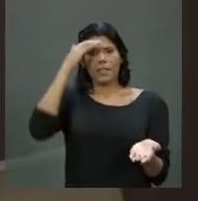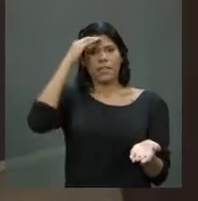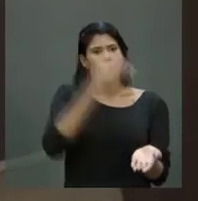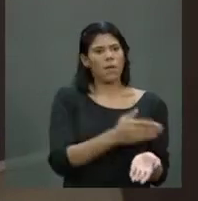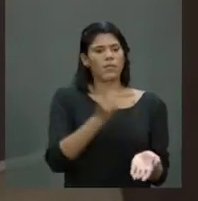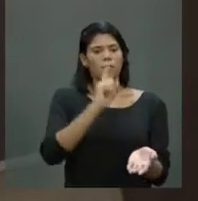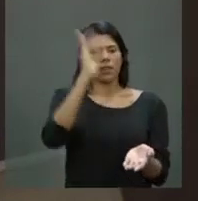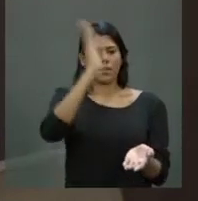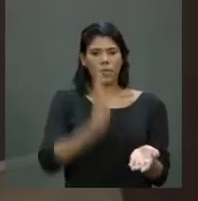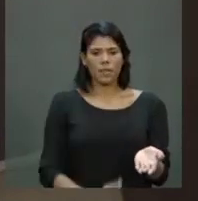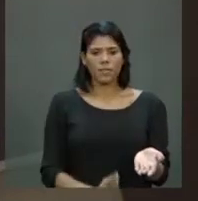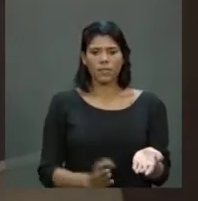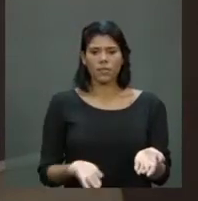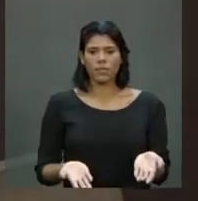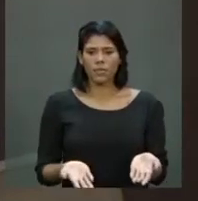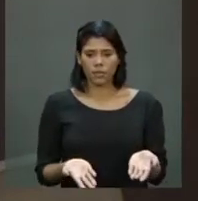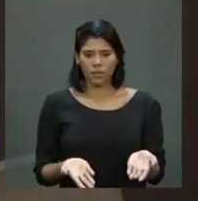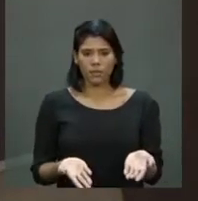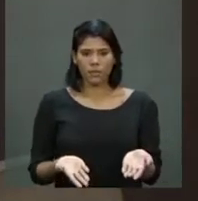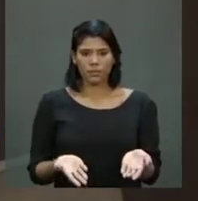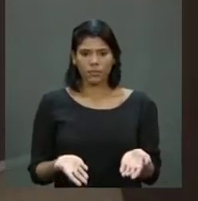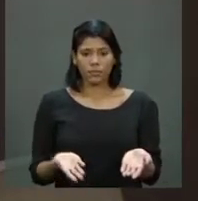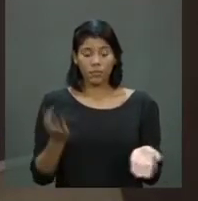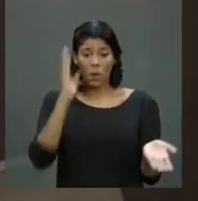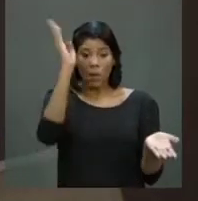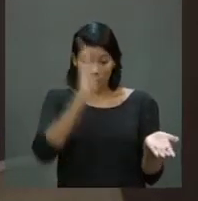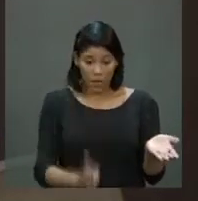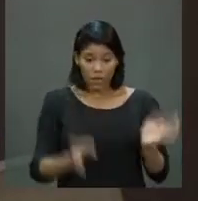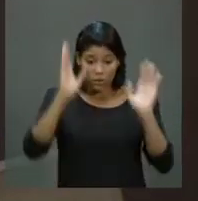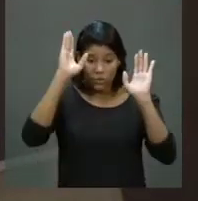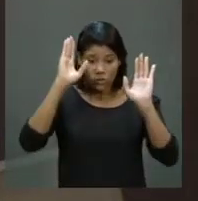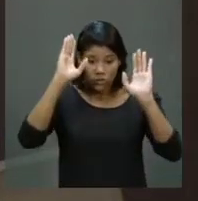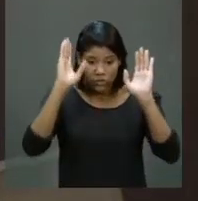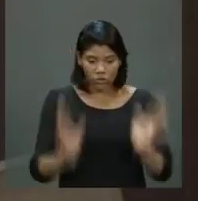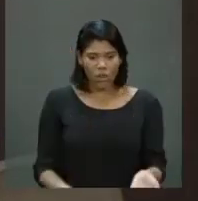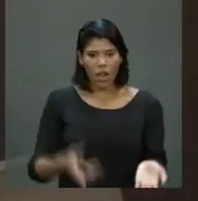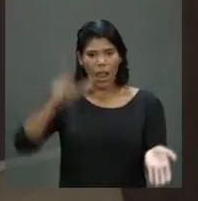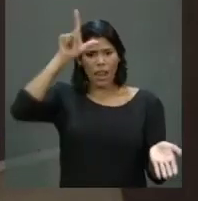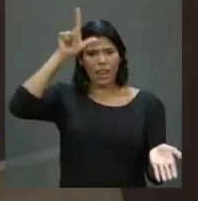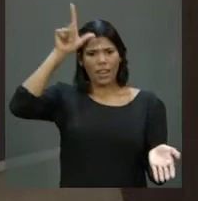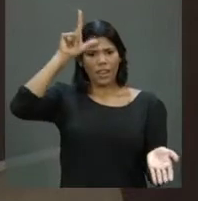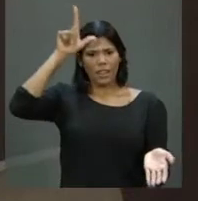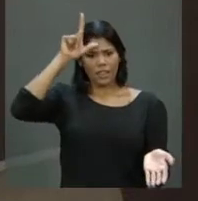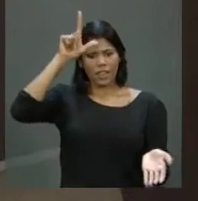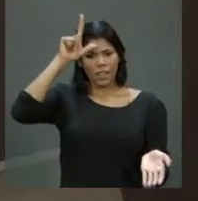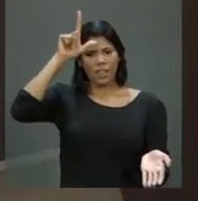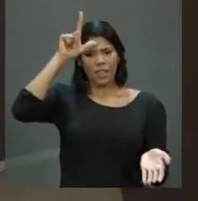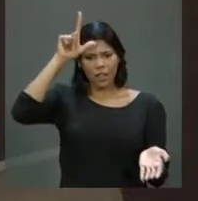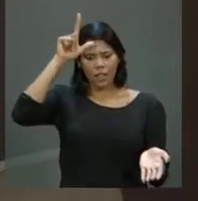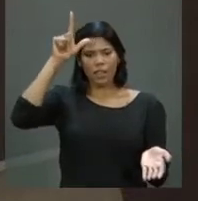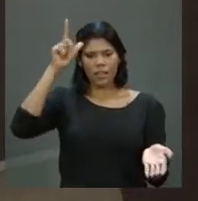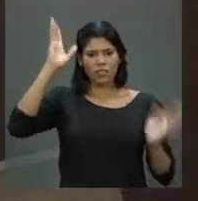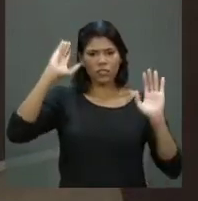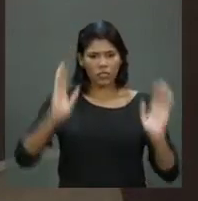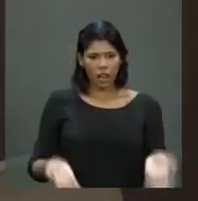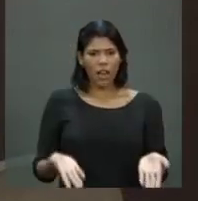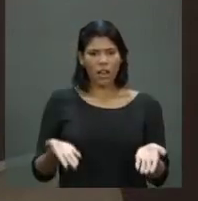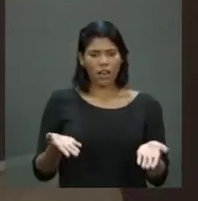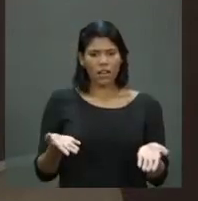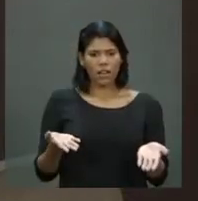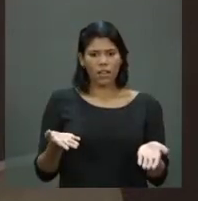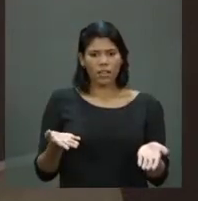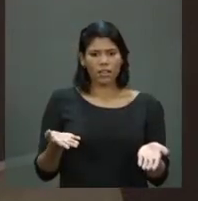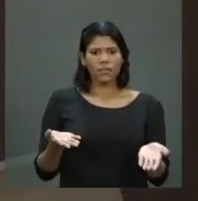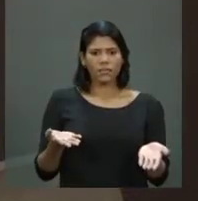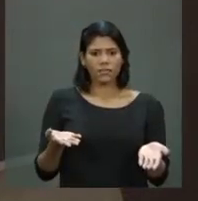geopolítica internacional, o Brasil, que já foi uma liderança continental e uma liderança